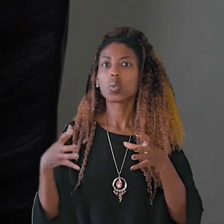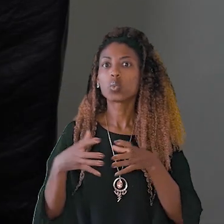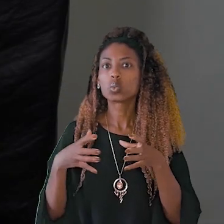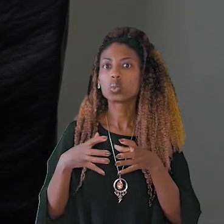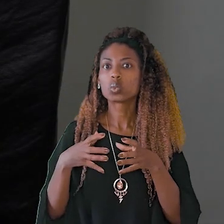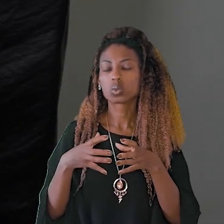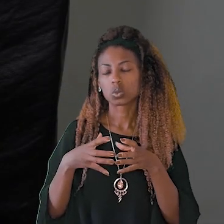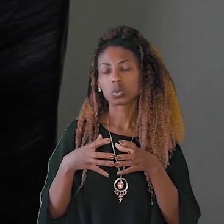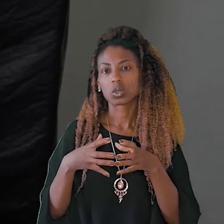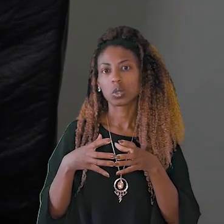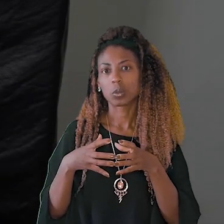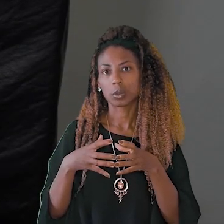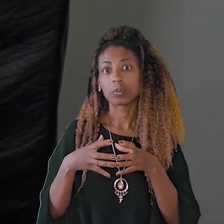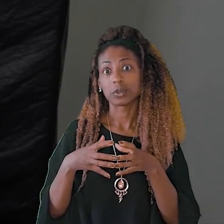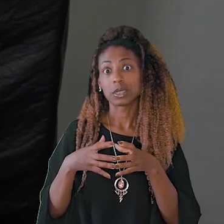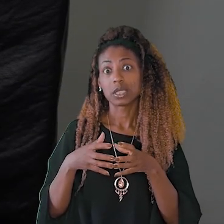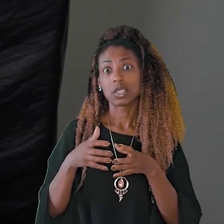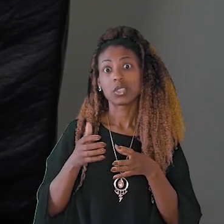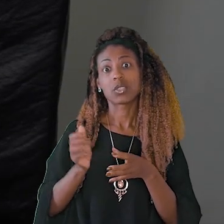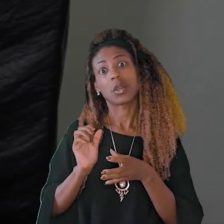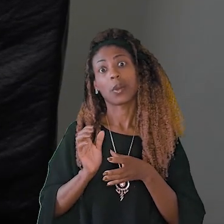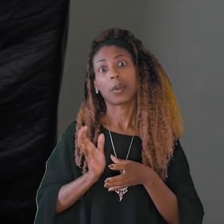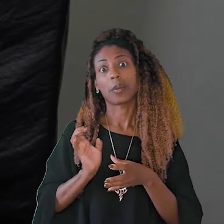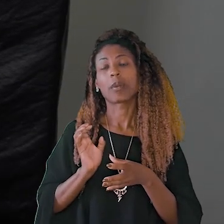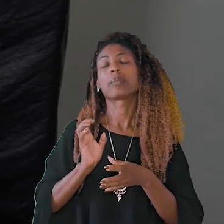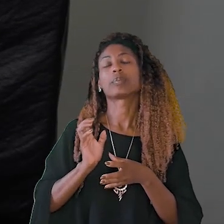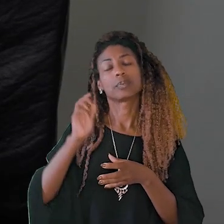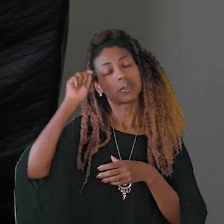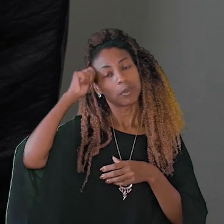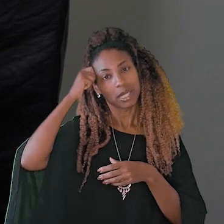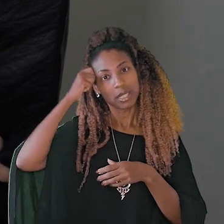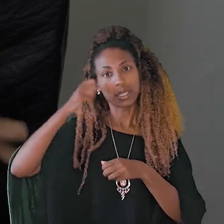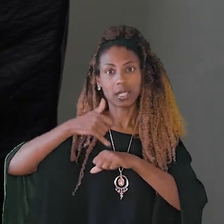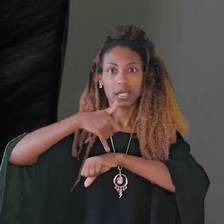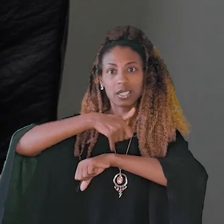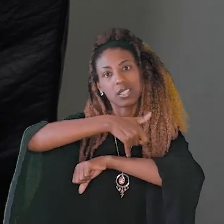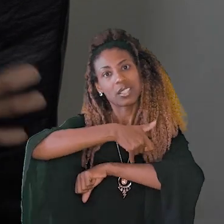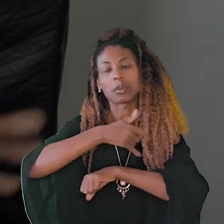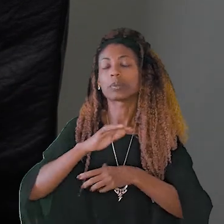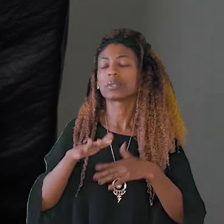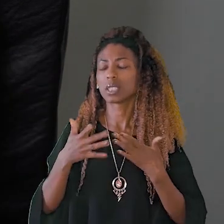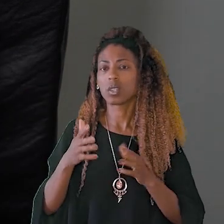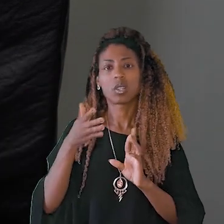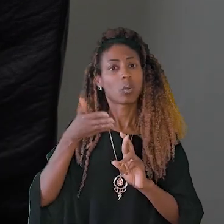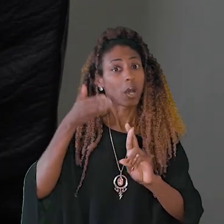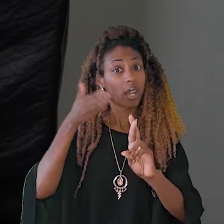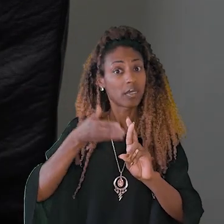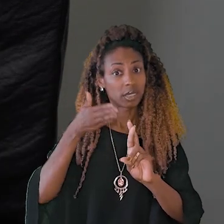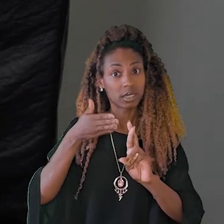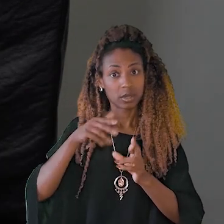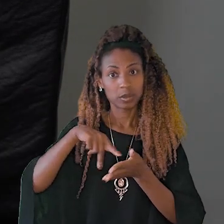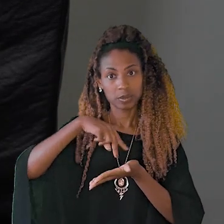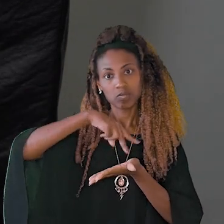um grupo, né, de bichas pretas que cantavam de salto, né, e aí na época eles eram uma grande referência, assim, pra acho muita gente da